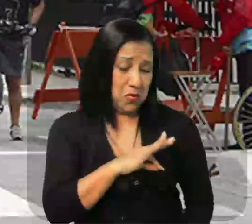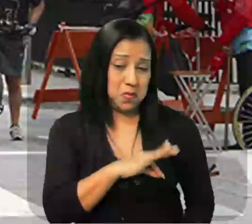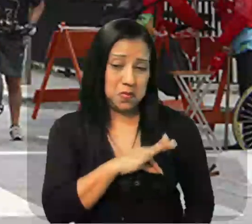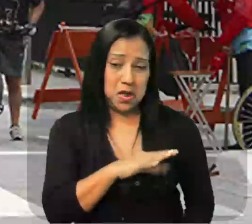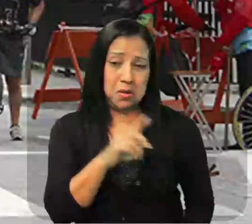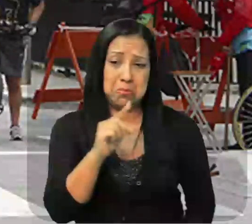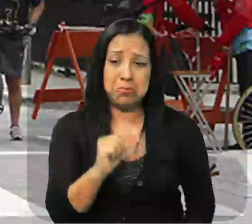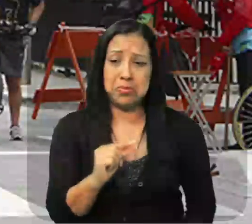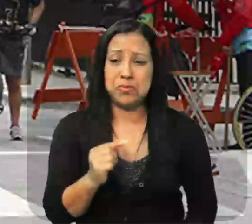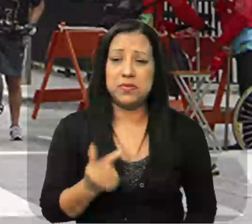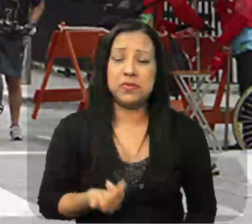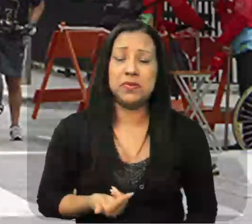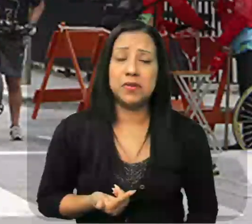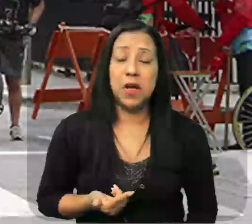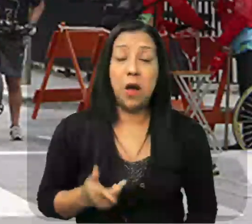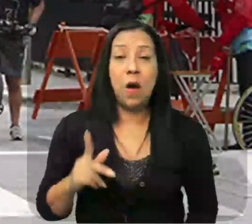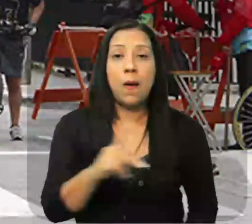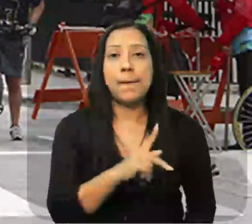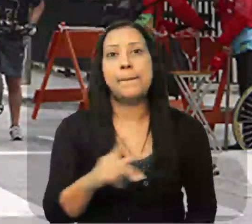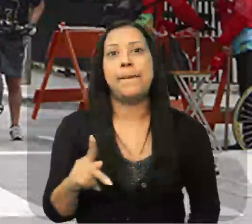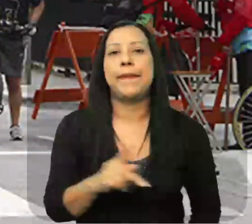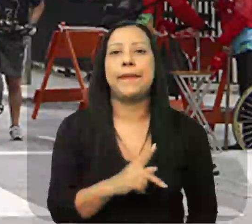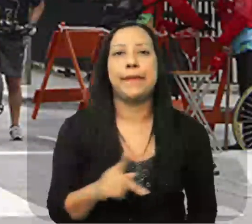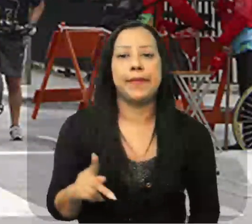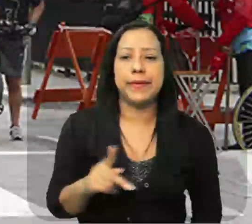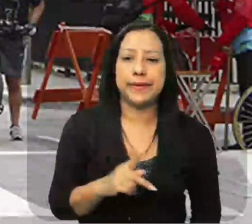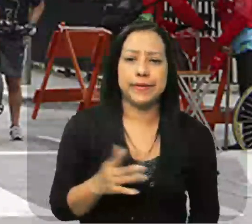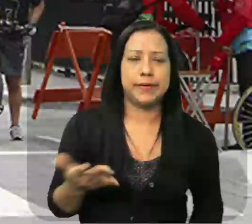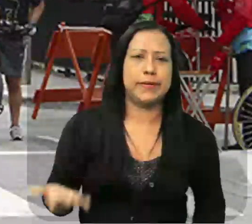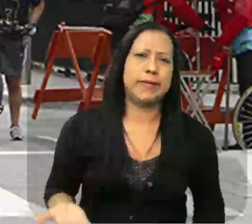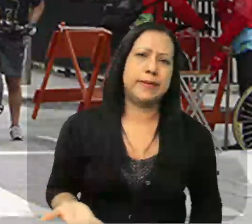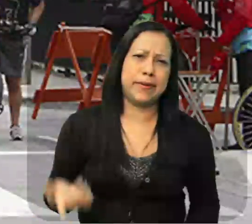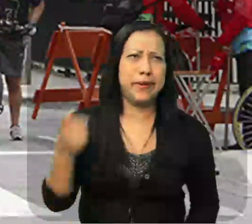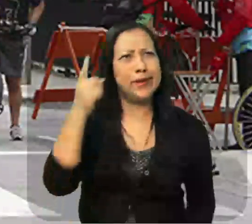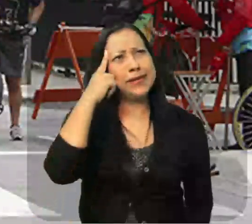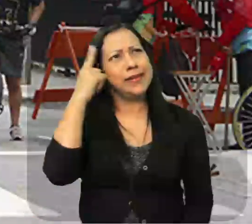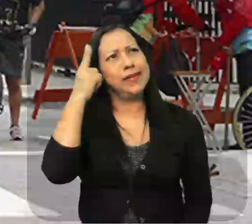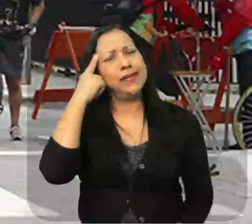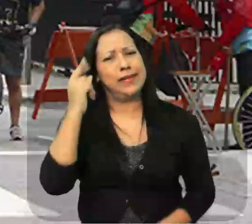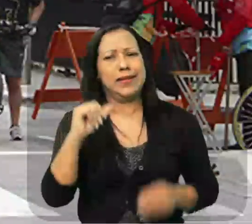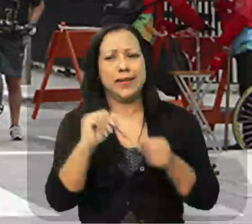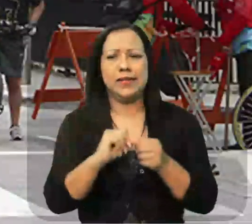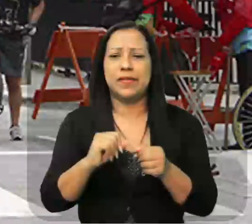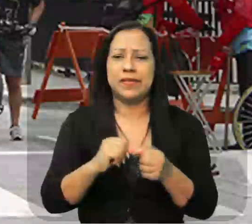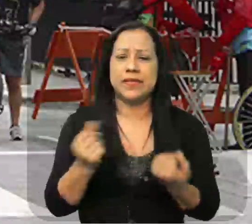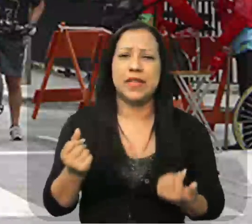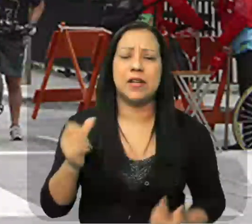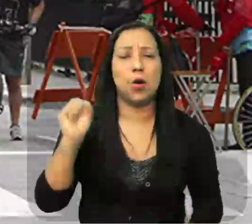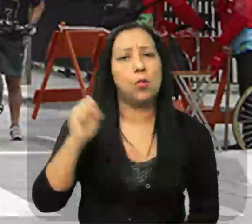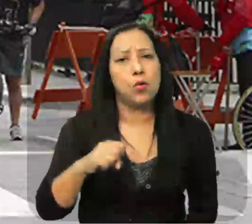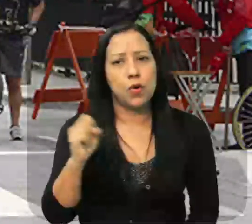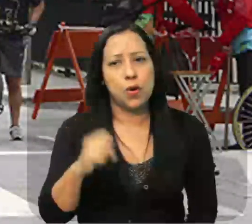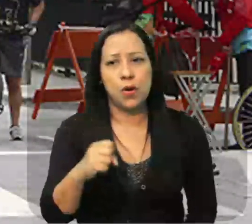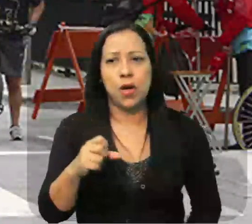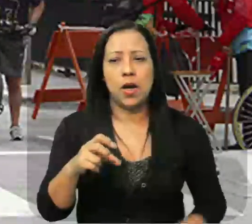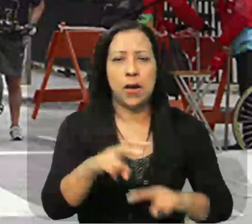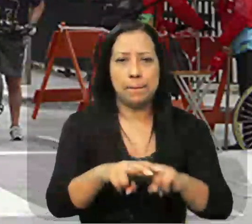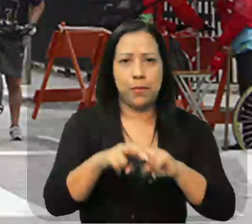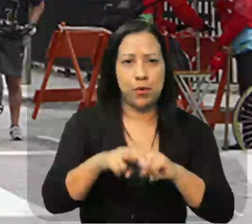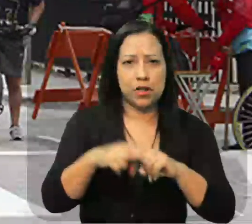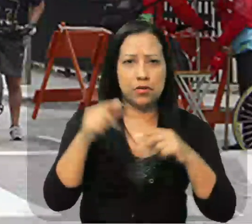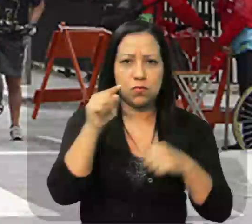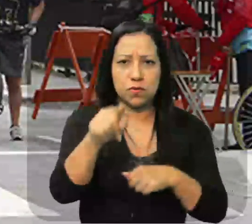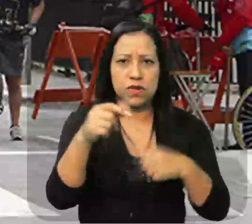um salário pequeno. Estão entendendo? Professor, isso aí está me